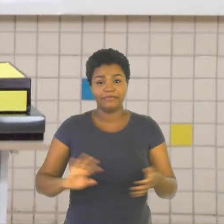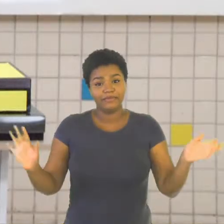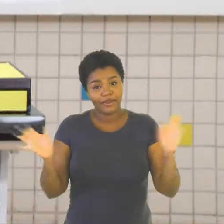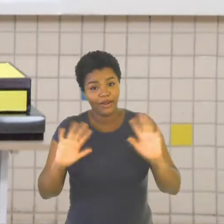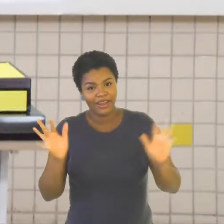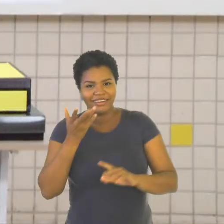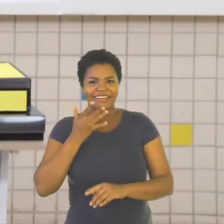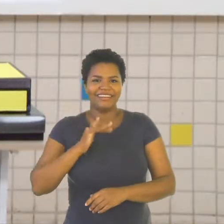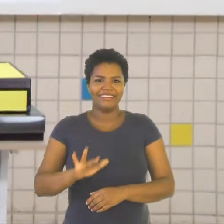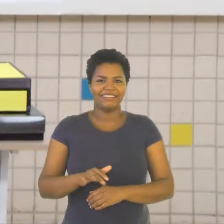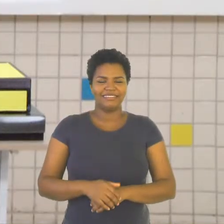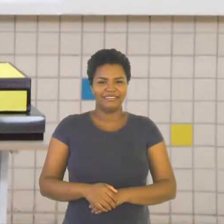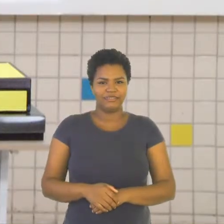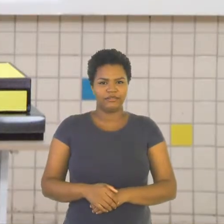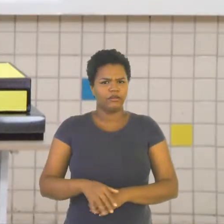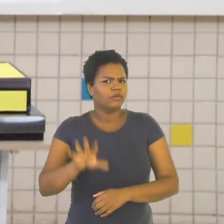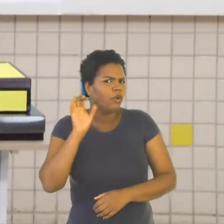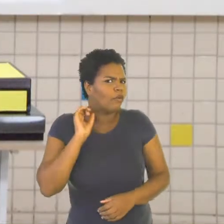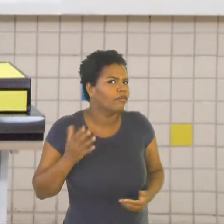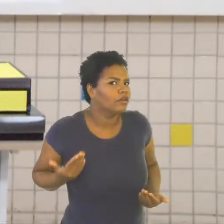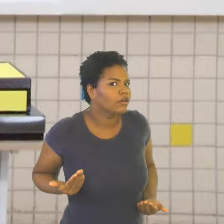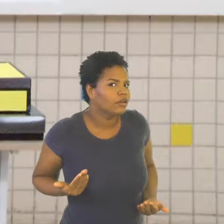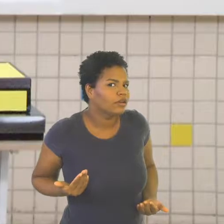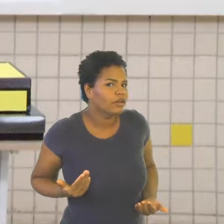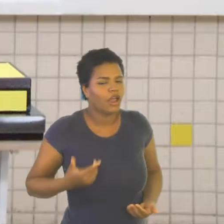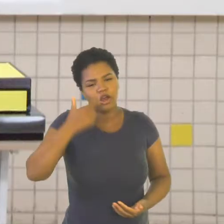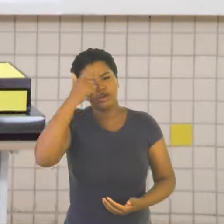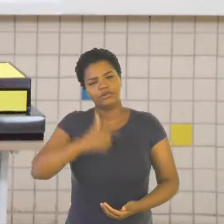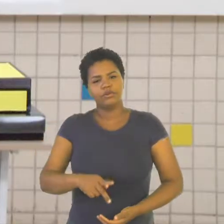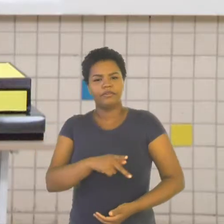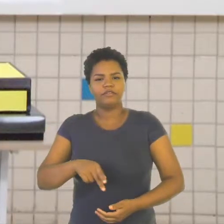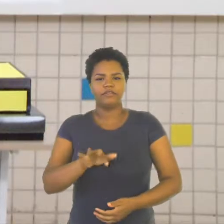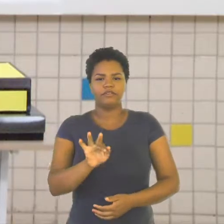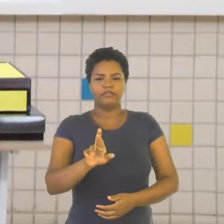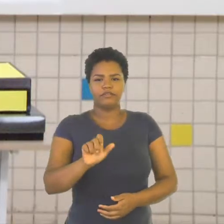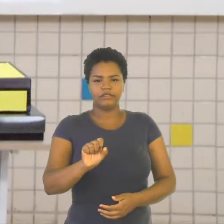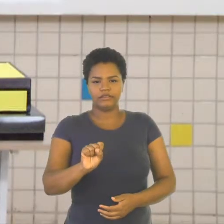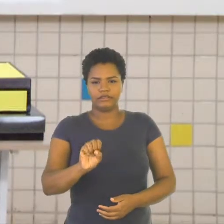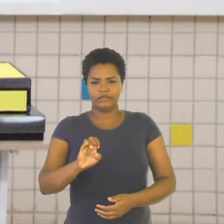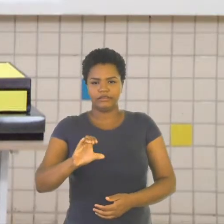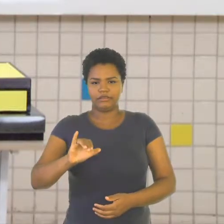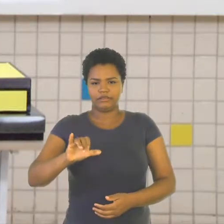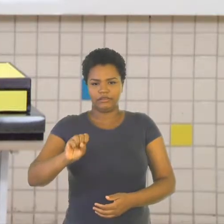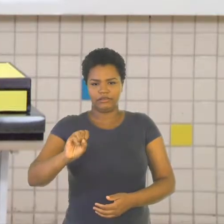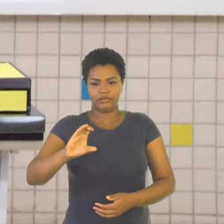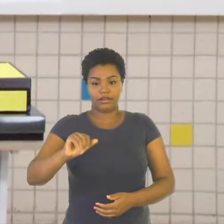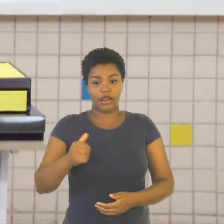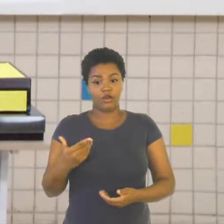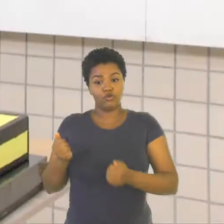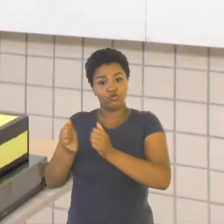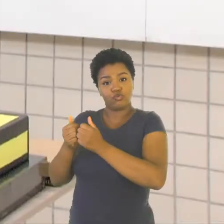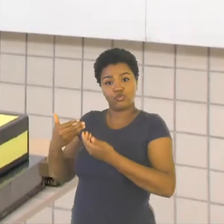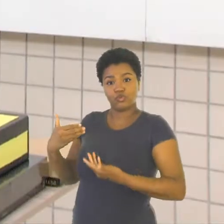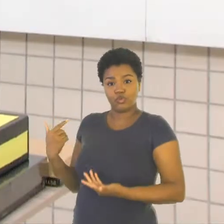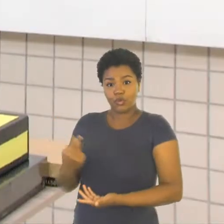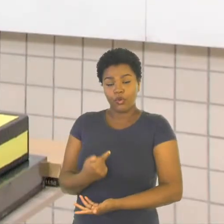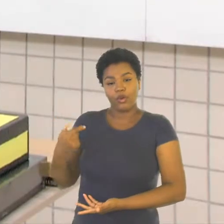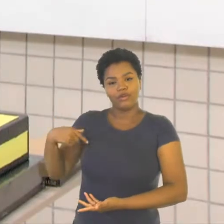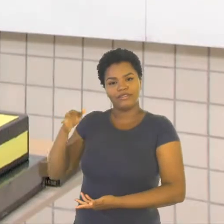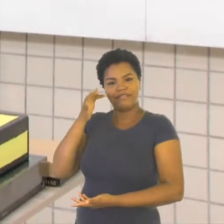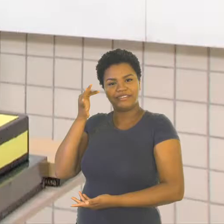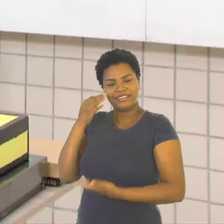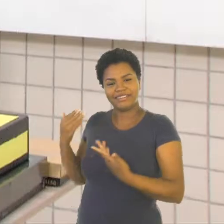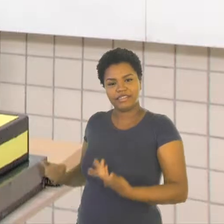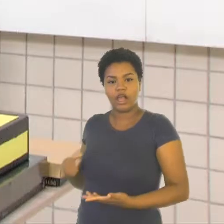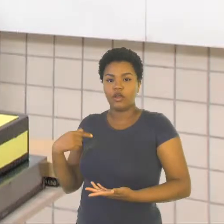Olá, crianças. Alguém na escuta? Sou a professora Francisca Neri, aqui conosco, a Francisquinha. Estamos aqui, crianças, para trabalhar com